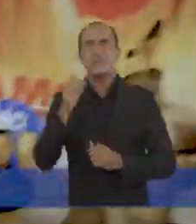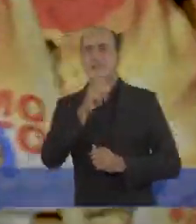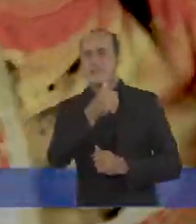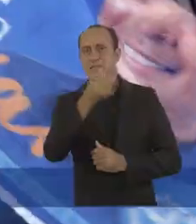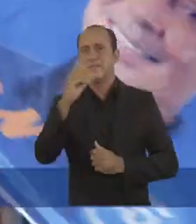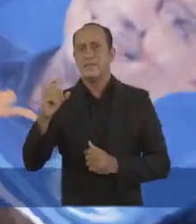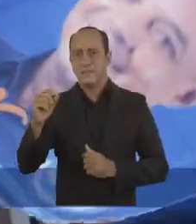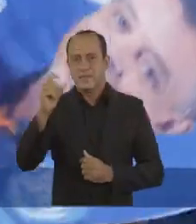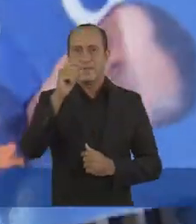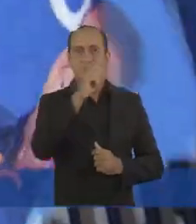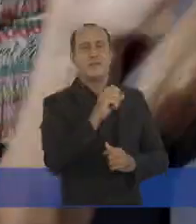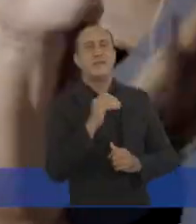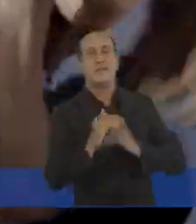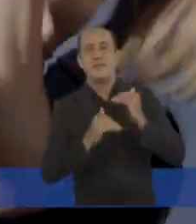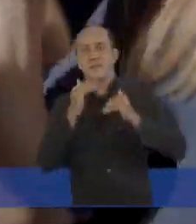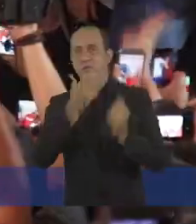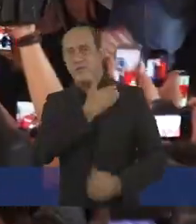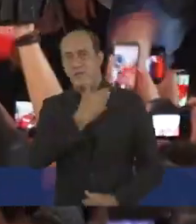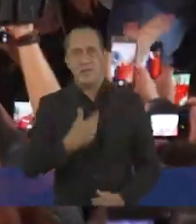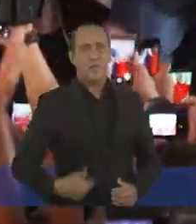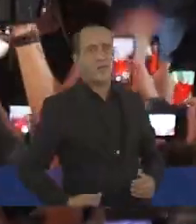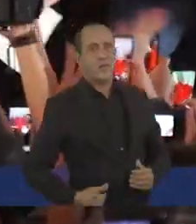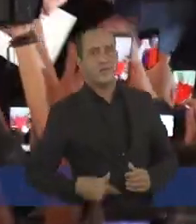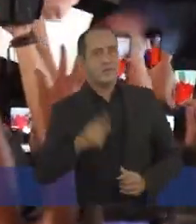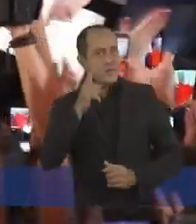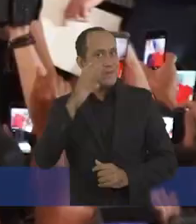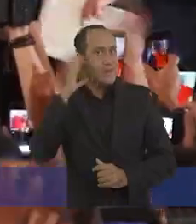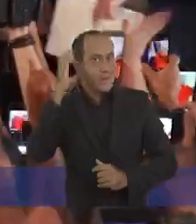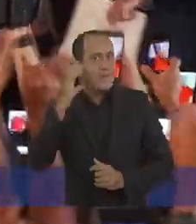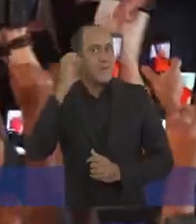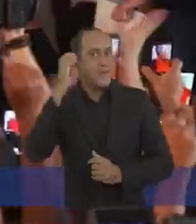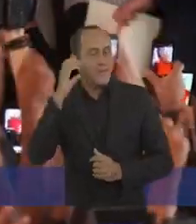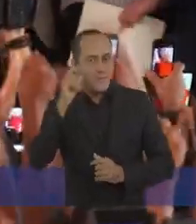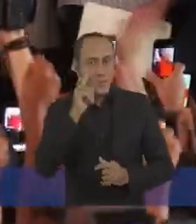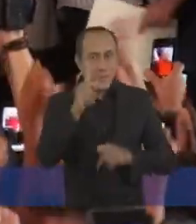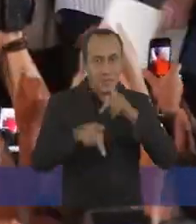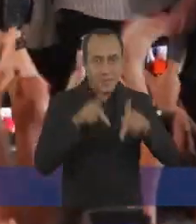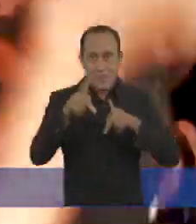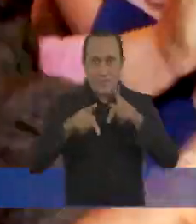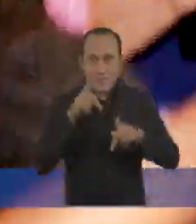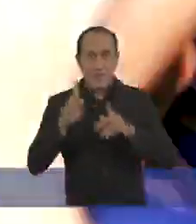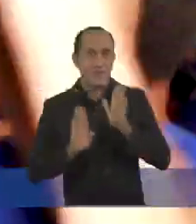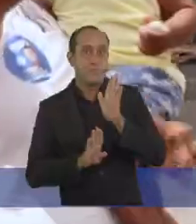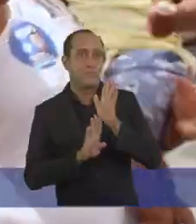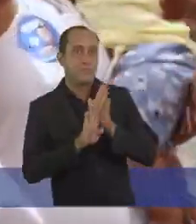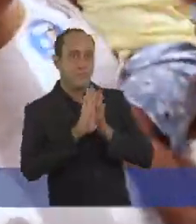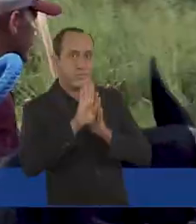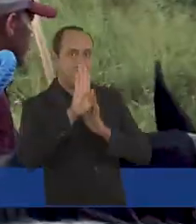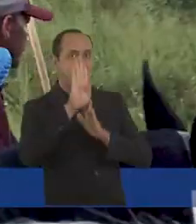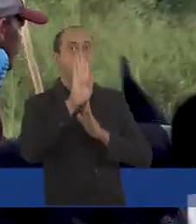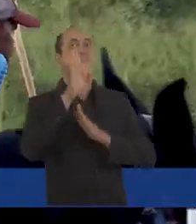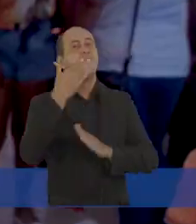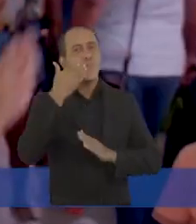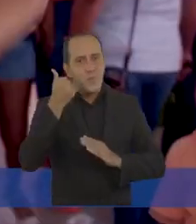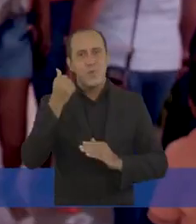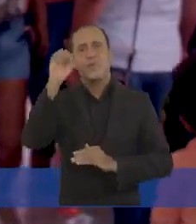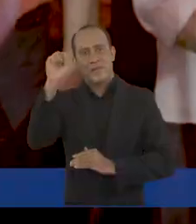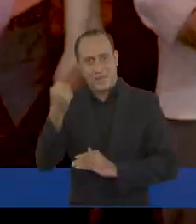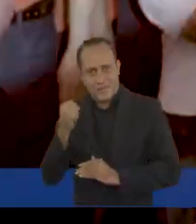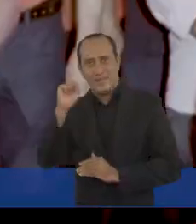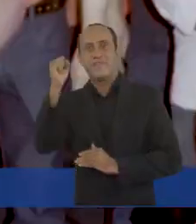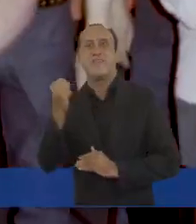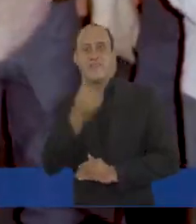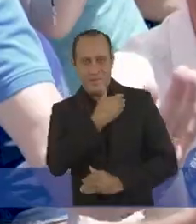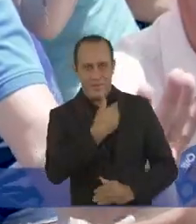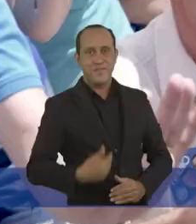É Fábio 5-5, aperta o verde e confirma, ele é meu governador. Se liga aí, meu povo, aumenta o som do rádio pra Sergipe e avançar.